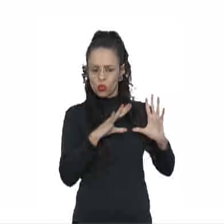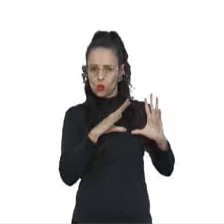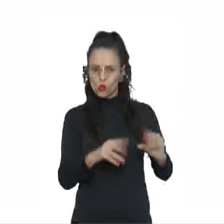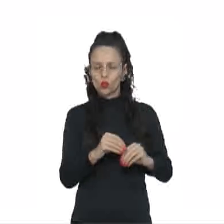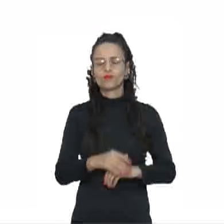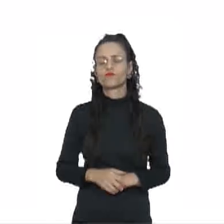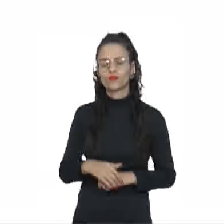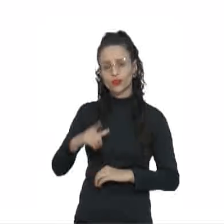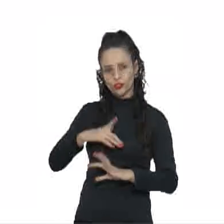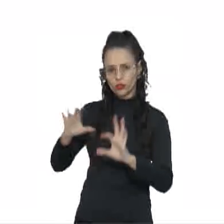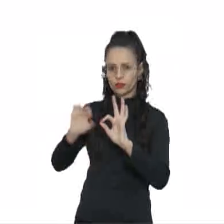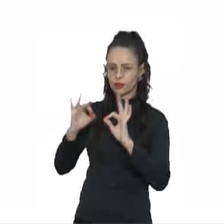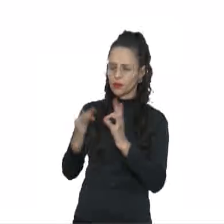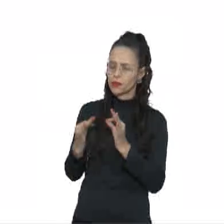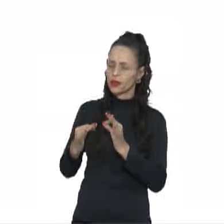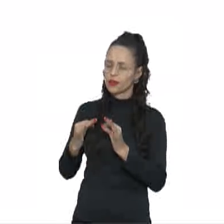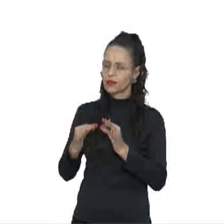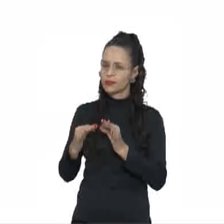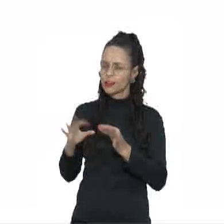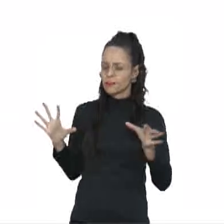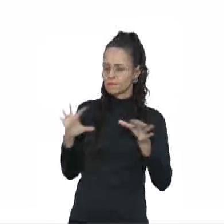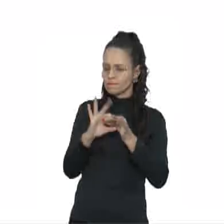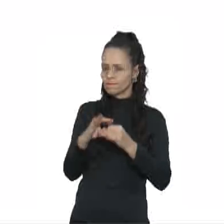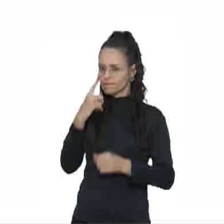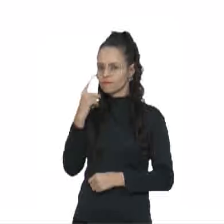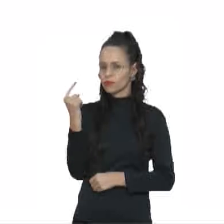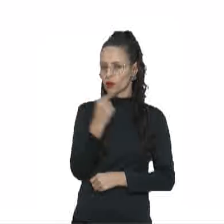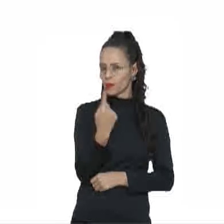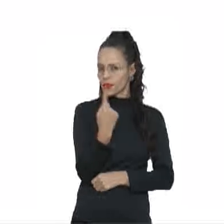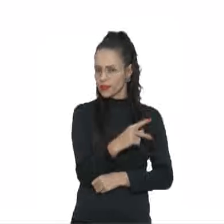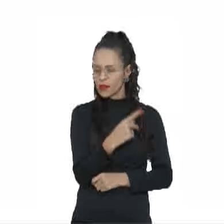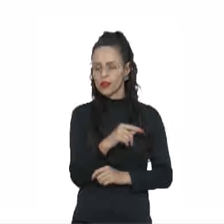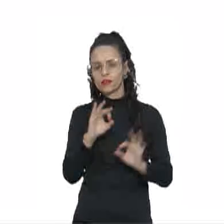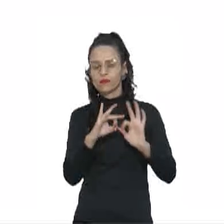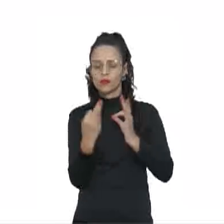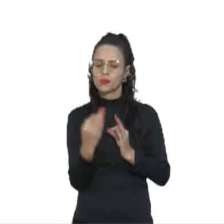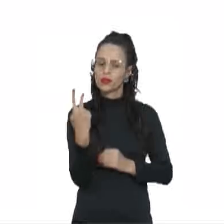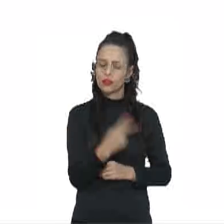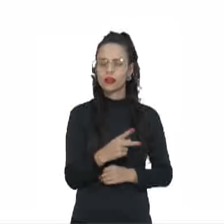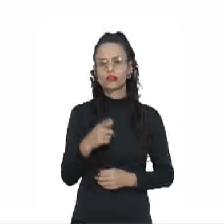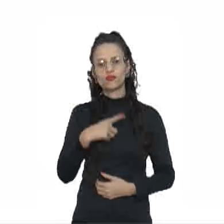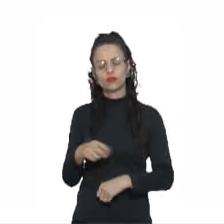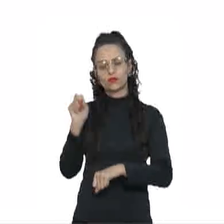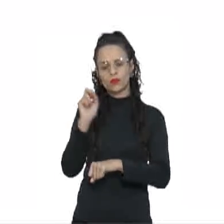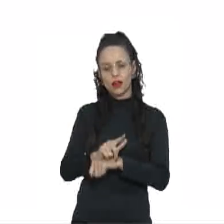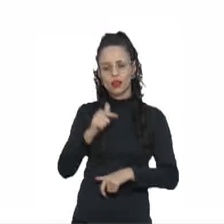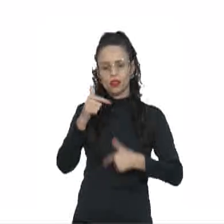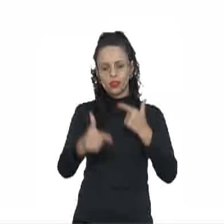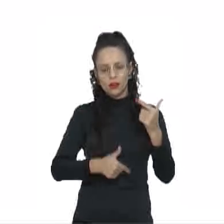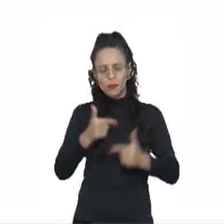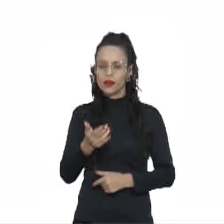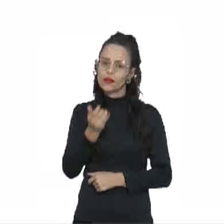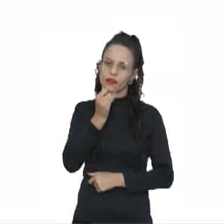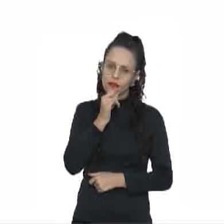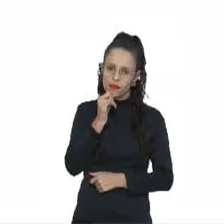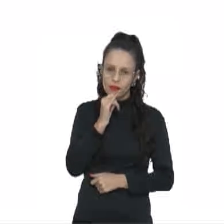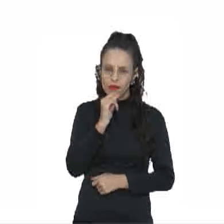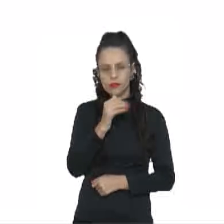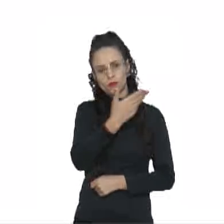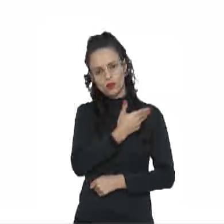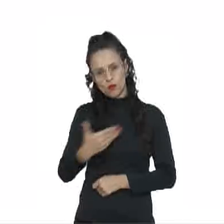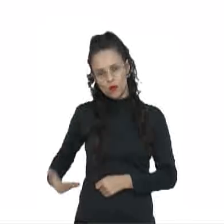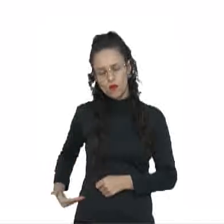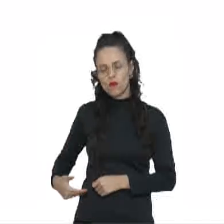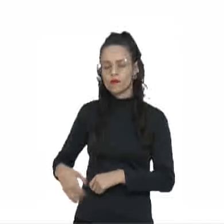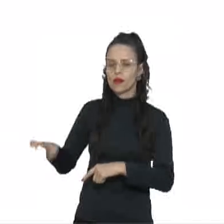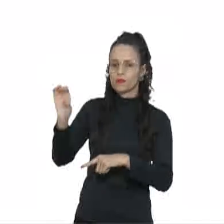nobres, famílias próximas ao imperador, né? Ou parentes, que ocupavam cargos importantes, como governadores de